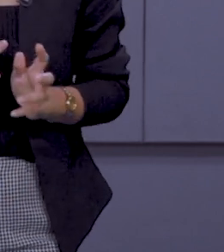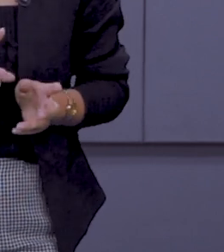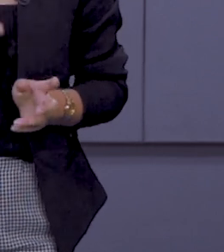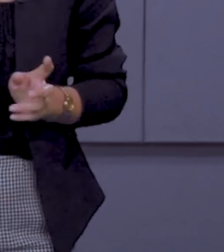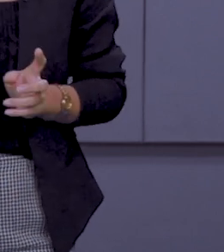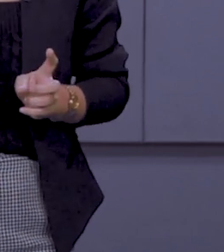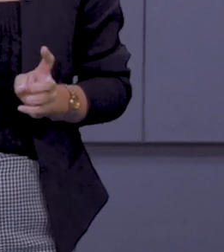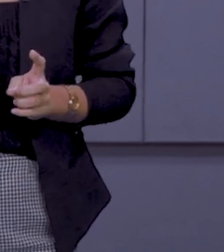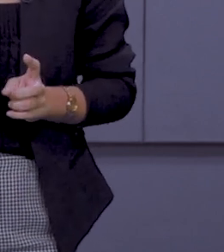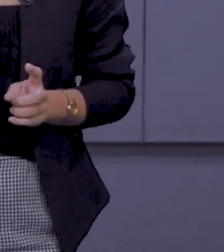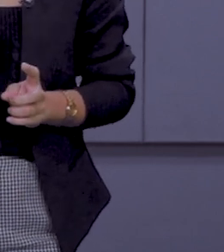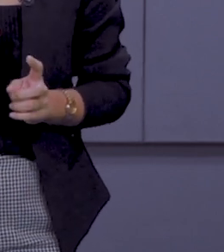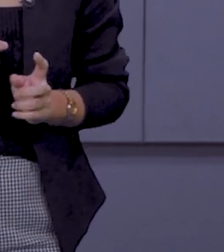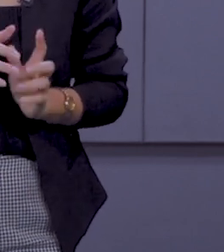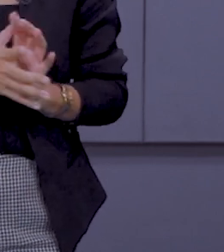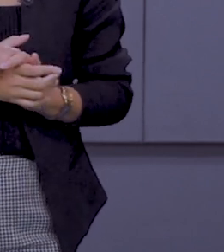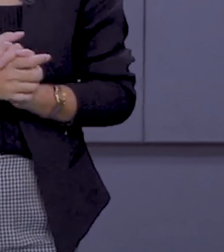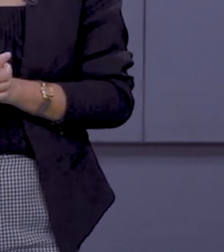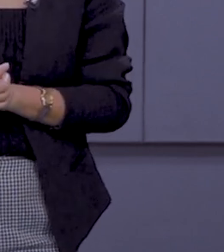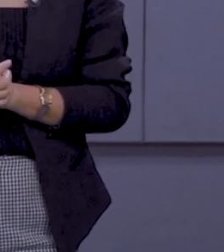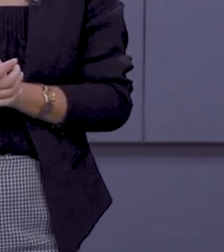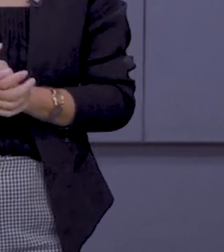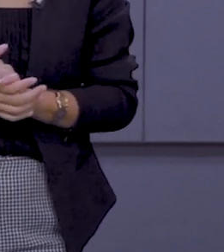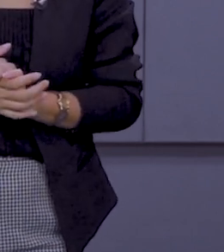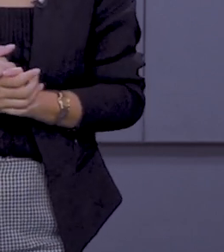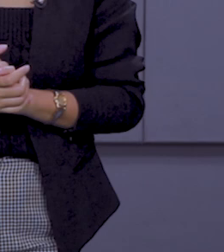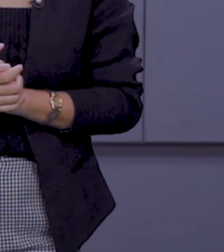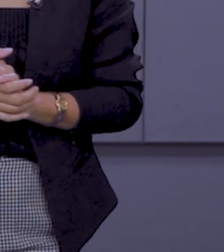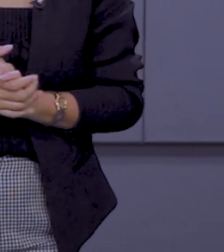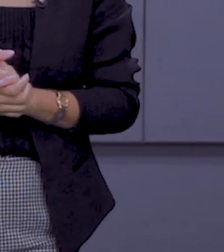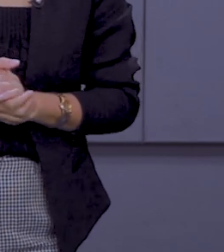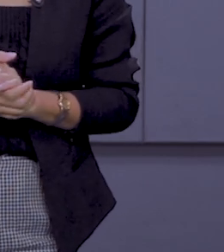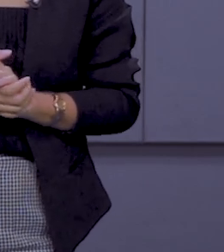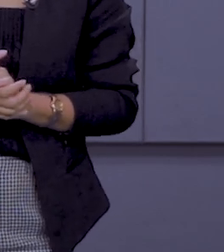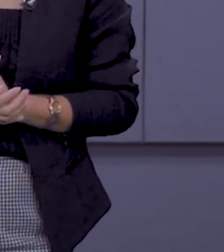subscribe, nohane yang butang notifikasi, atau nunei tabo sirala belakang informasi fong usiami. Obrigada.